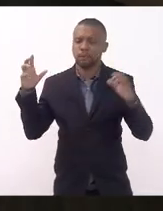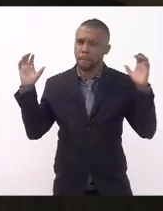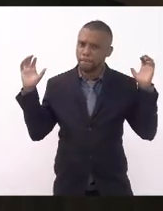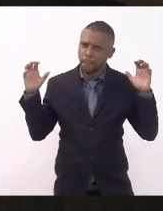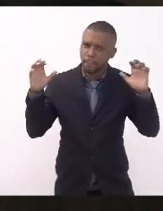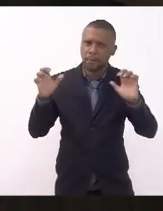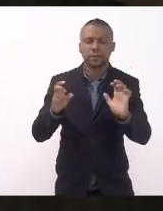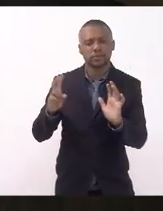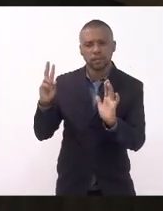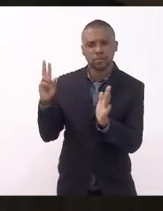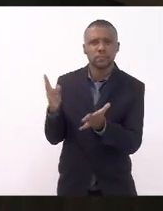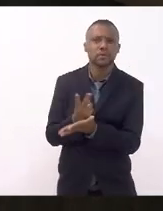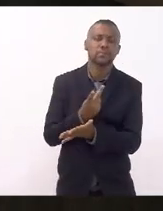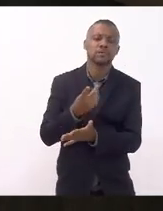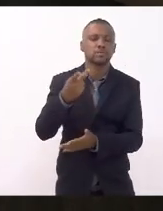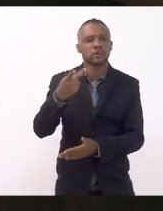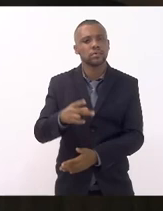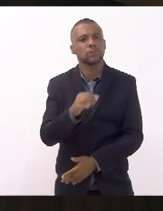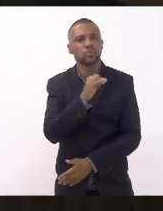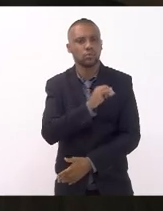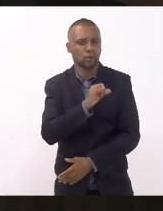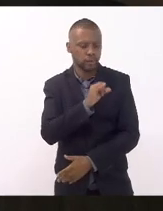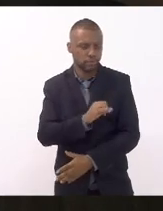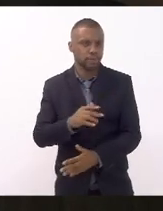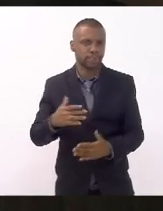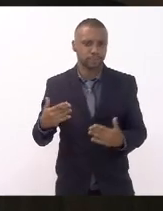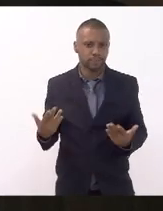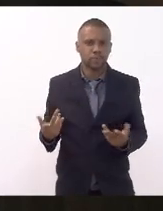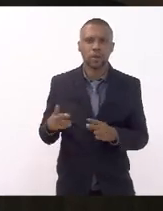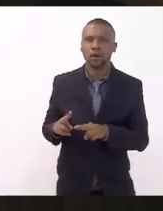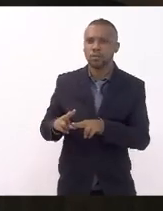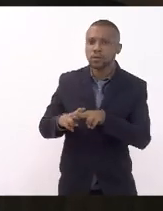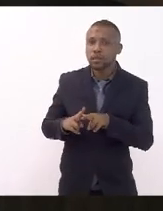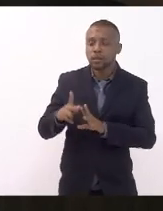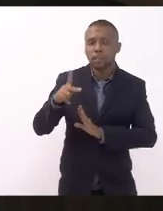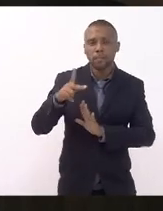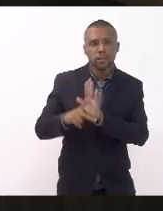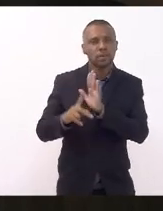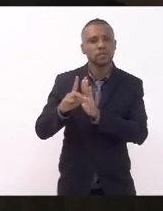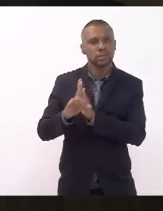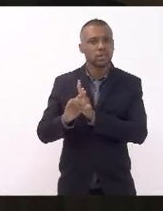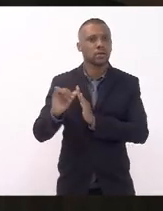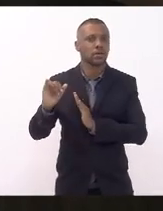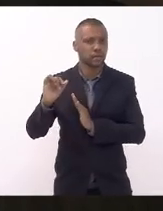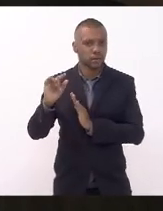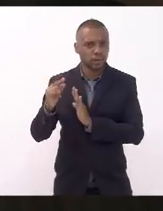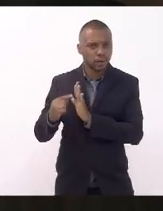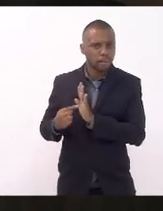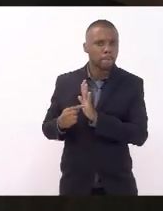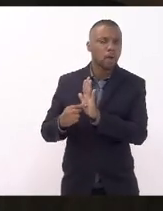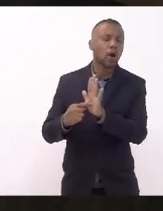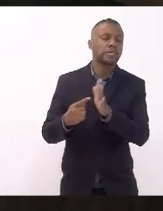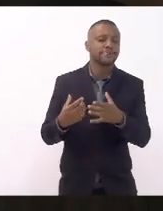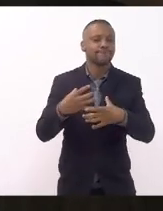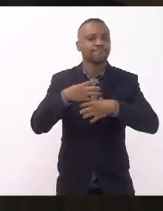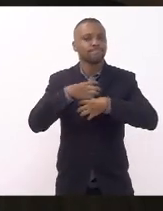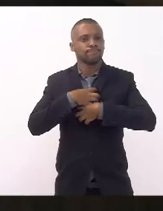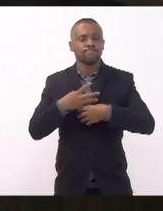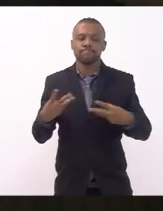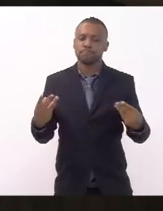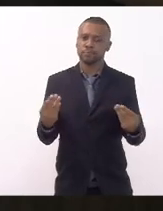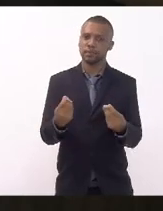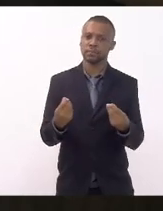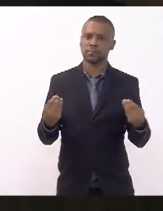com frequência no estado do Rio de Janeiro. Portanto, é um projeto que demonstra sensibilidade para